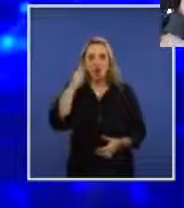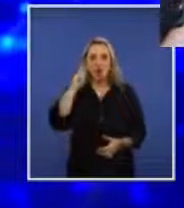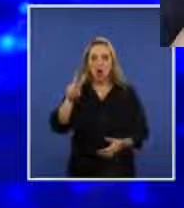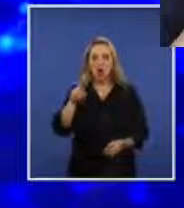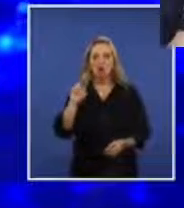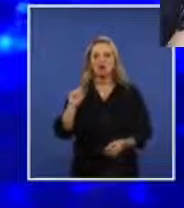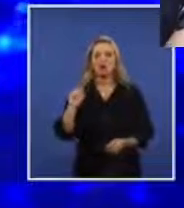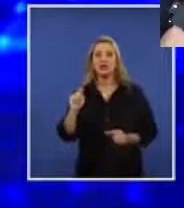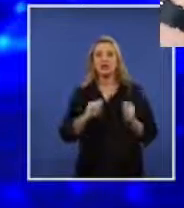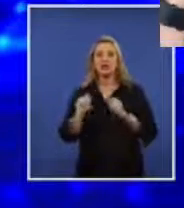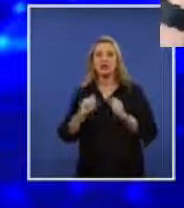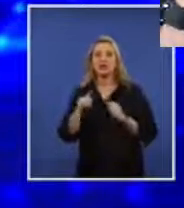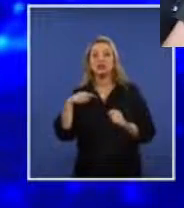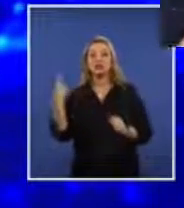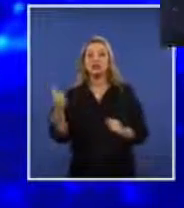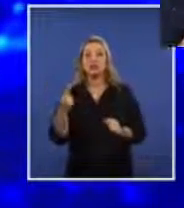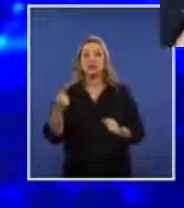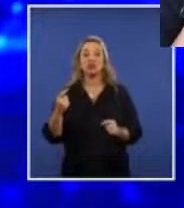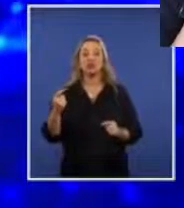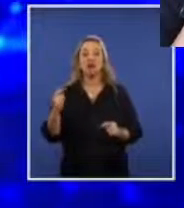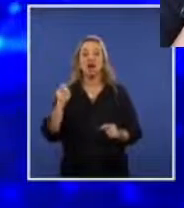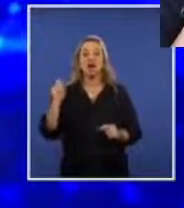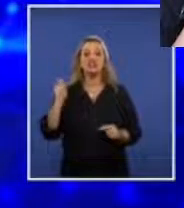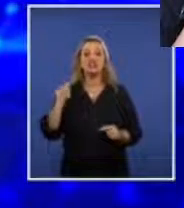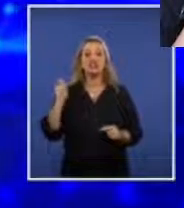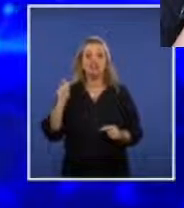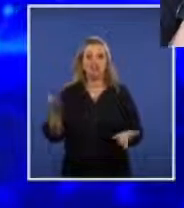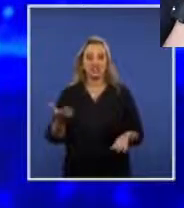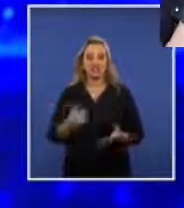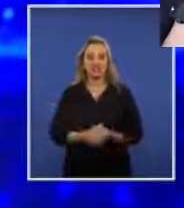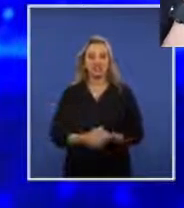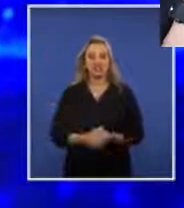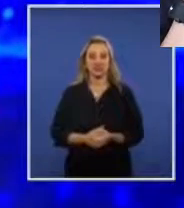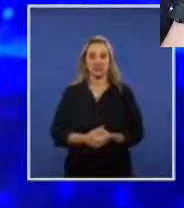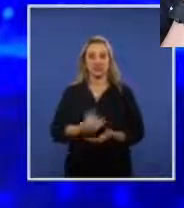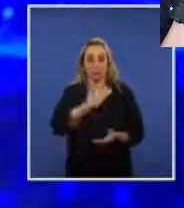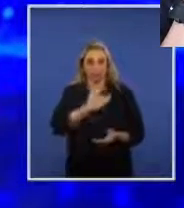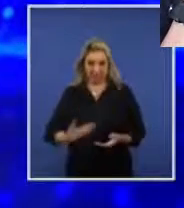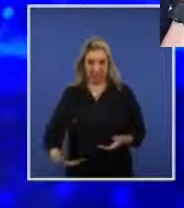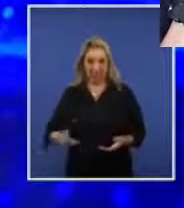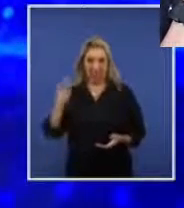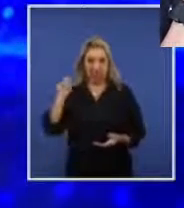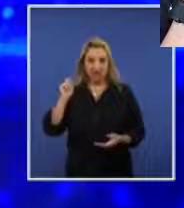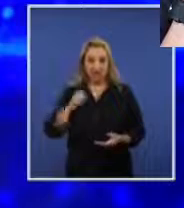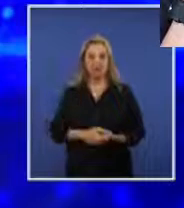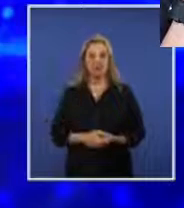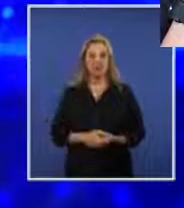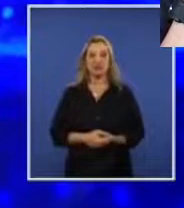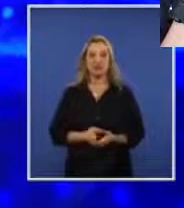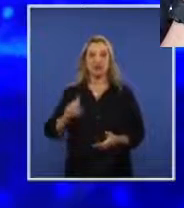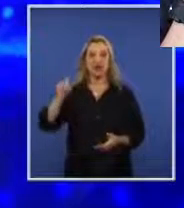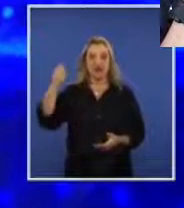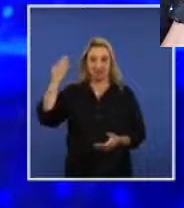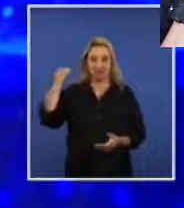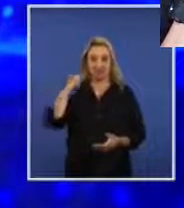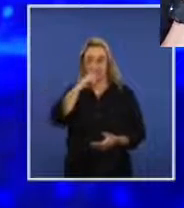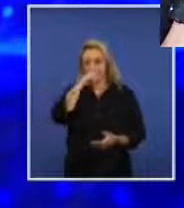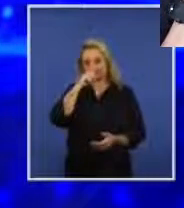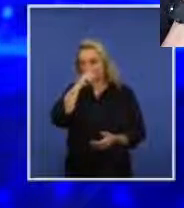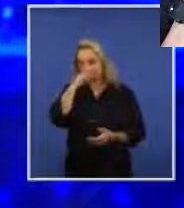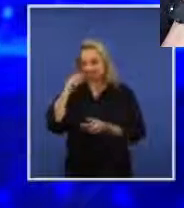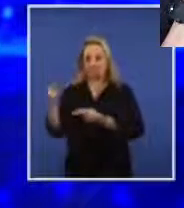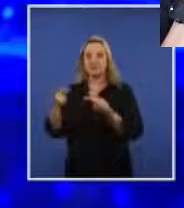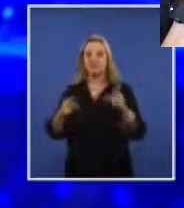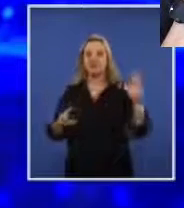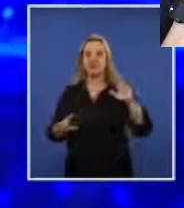está indo a economia da nossa Argentina. O presidente da Argentina, antes de ser presidente, visitou o